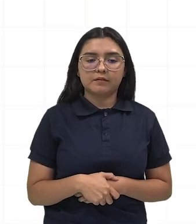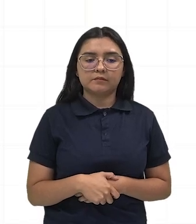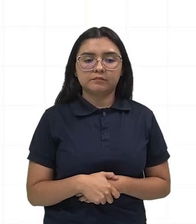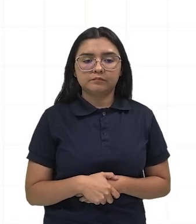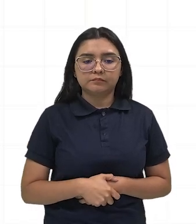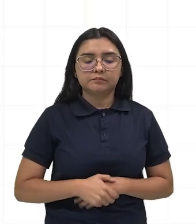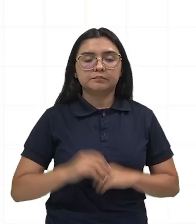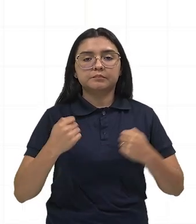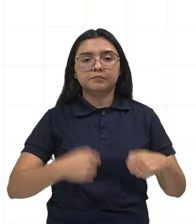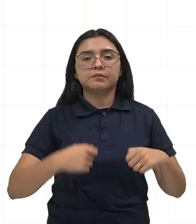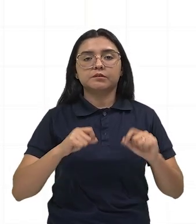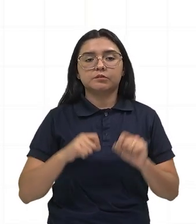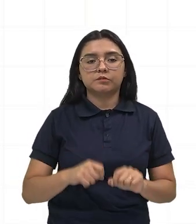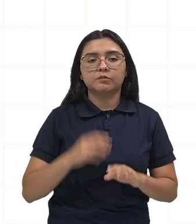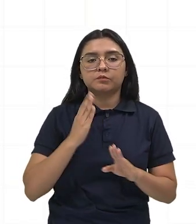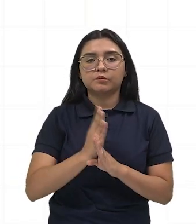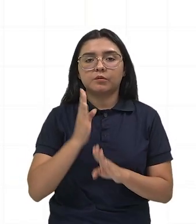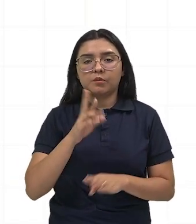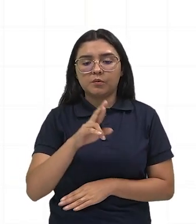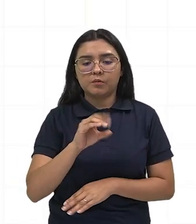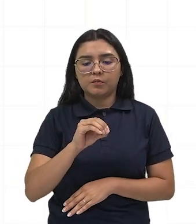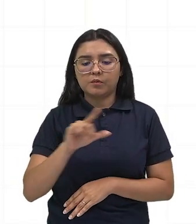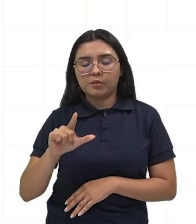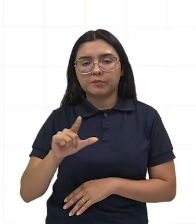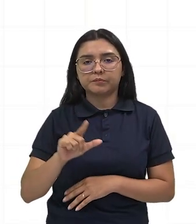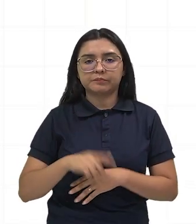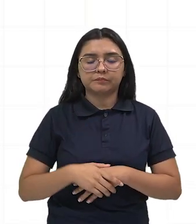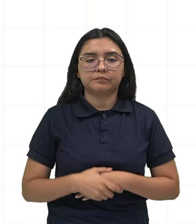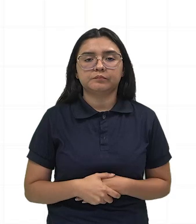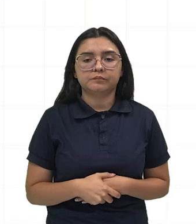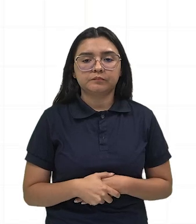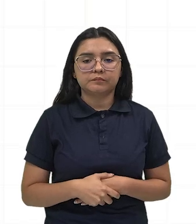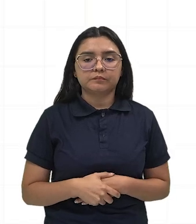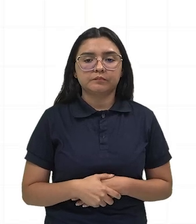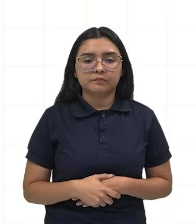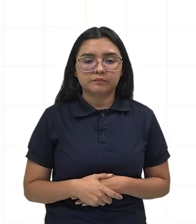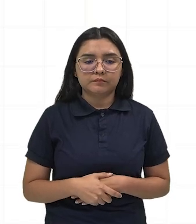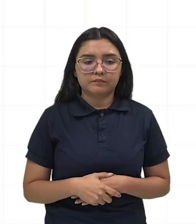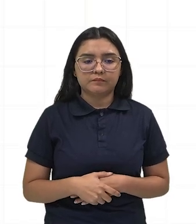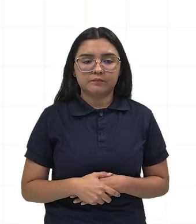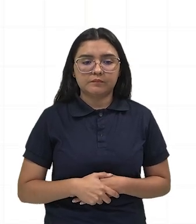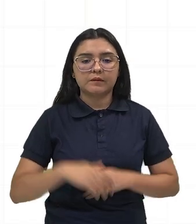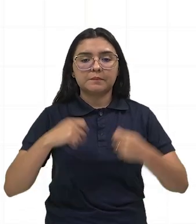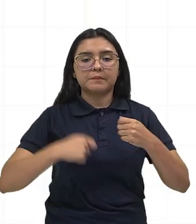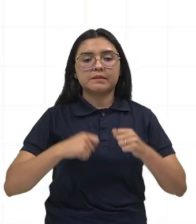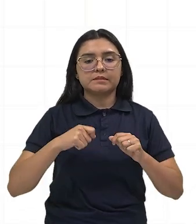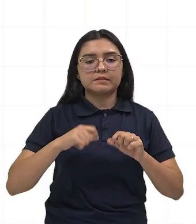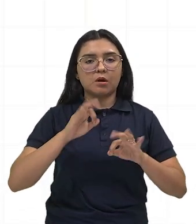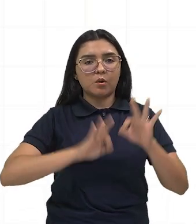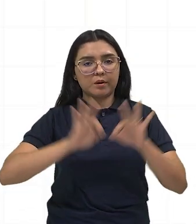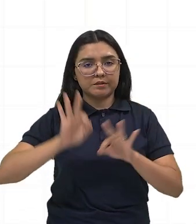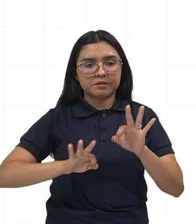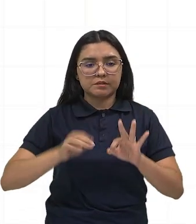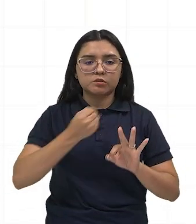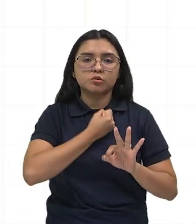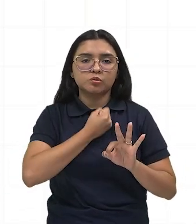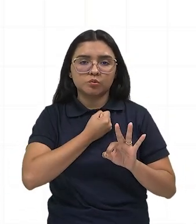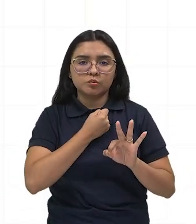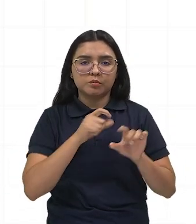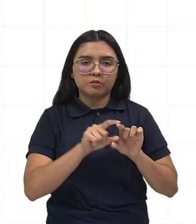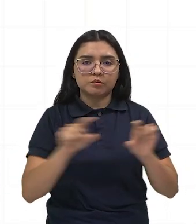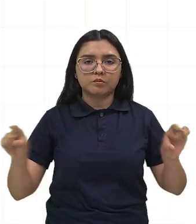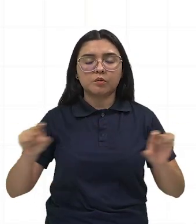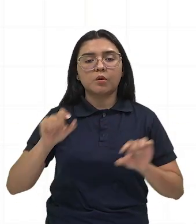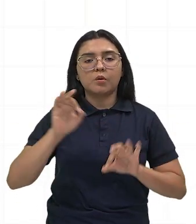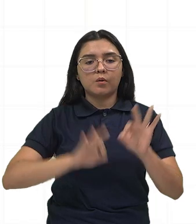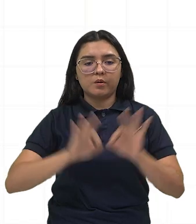realizar o rol, certo? E para realizarmos o rol, nós temos que organizar, né?